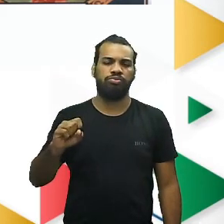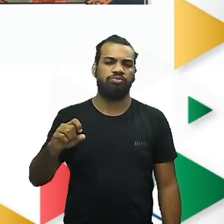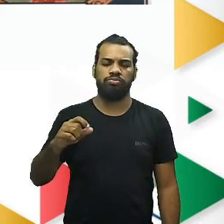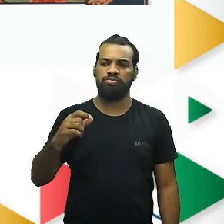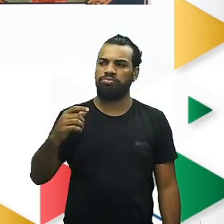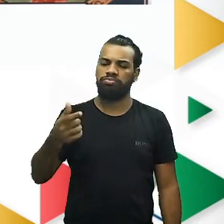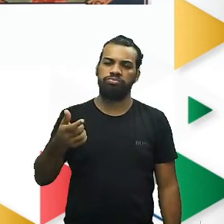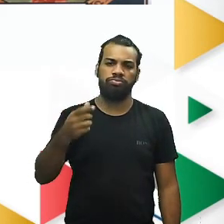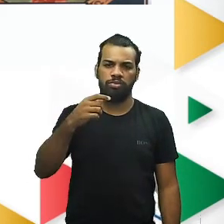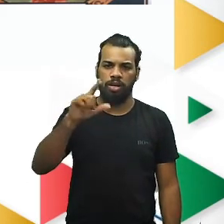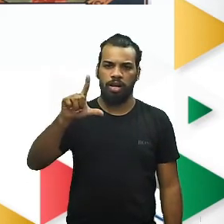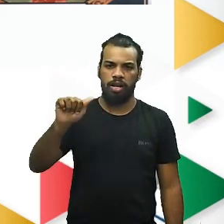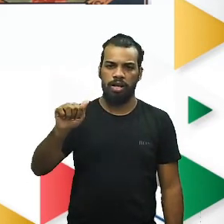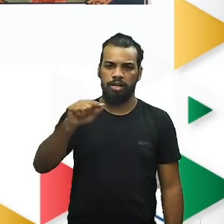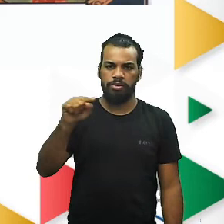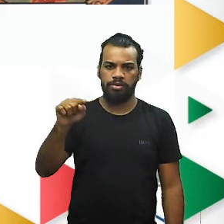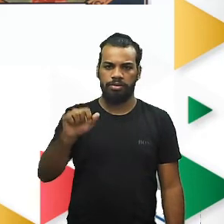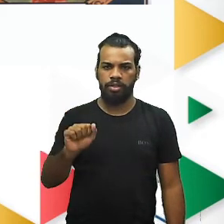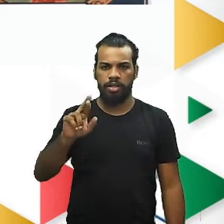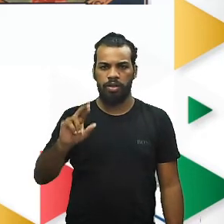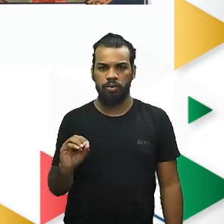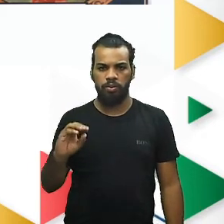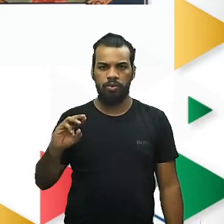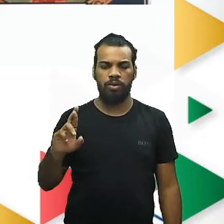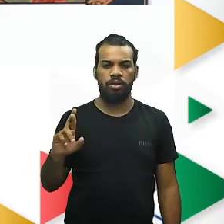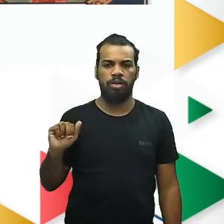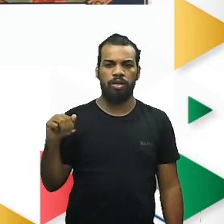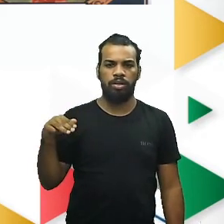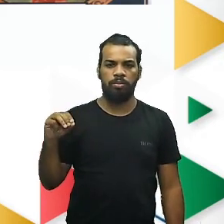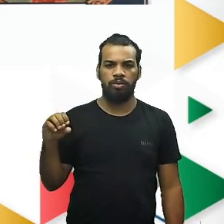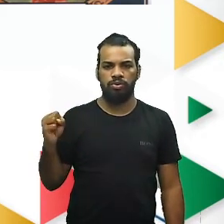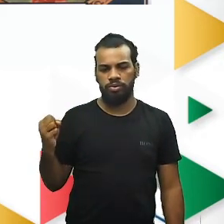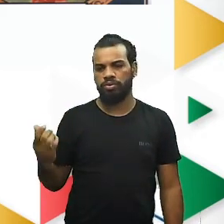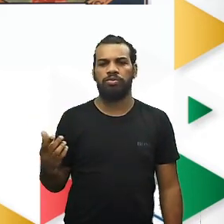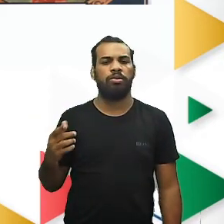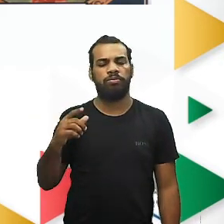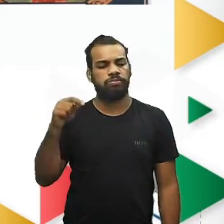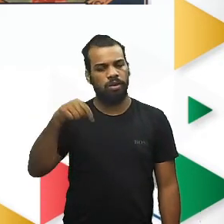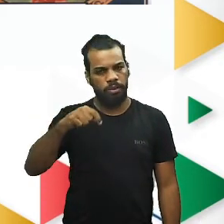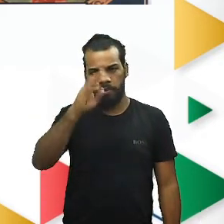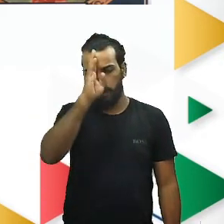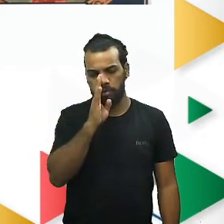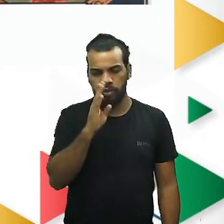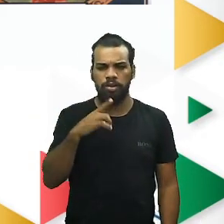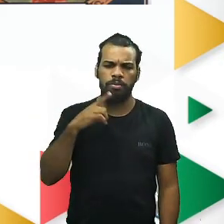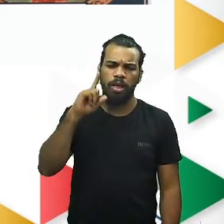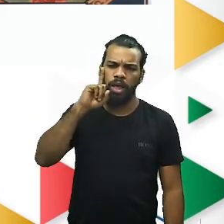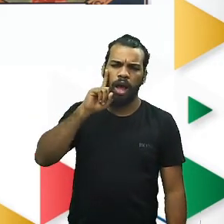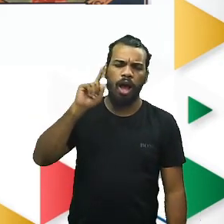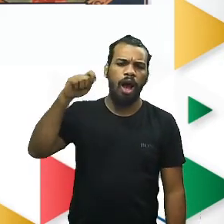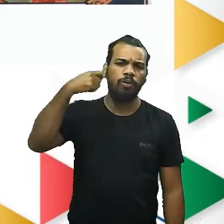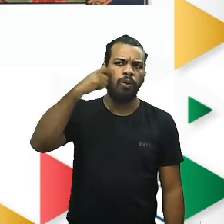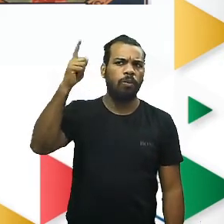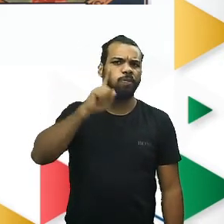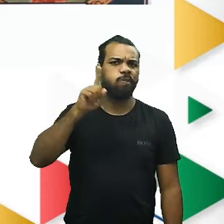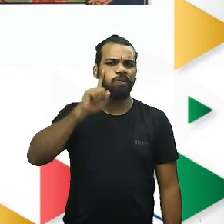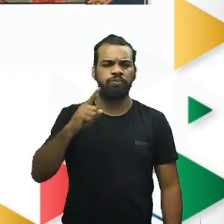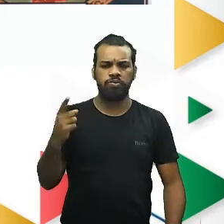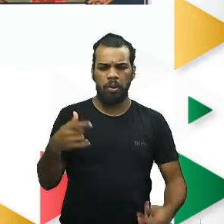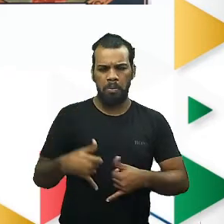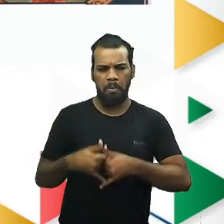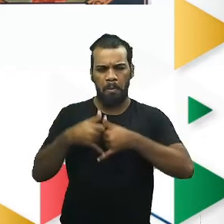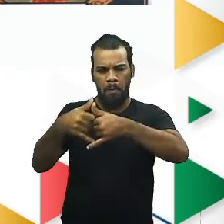enfim, muitos nomes também, Denzel Washington, né, que a gente vê que são grandes atores, né,